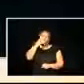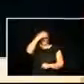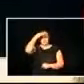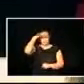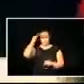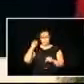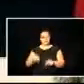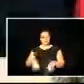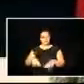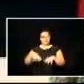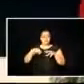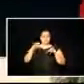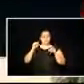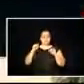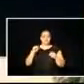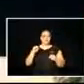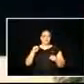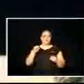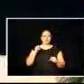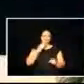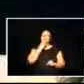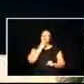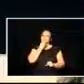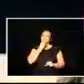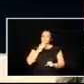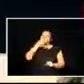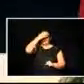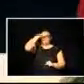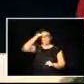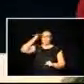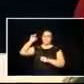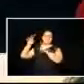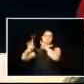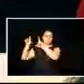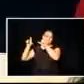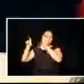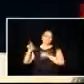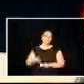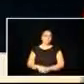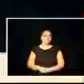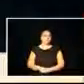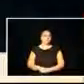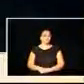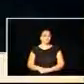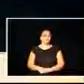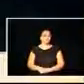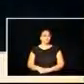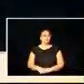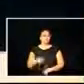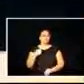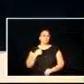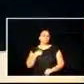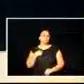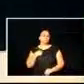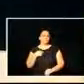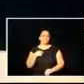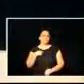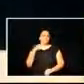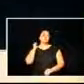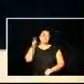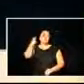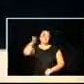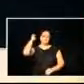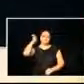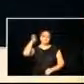na galeria. Boa noite, telespectadores da TV Câmara. Eu venho aqui para manifestar voto contrário a